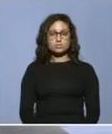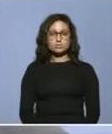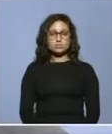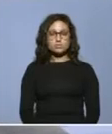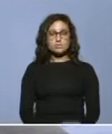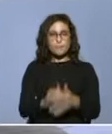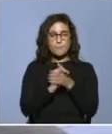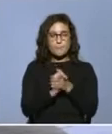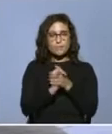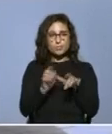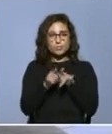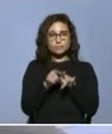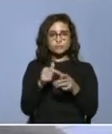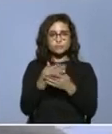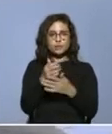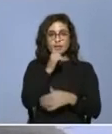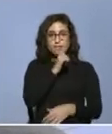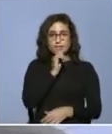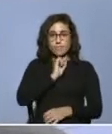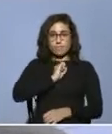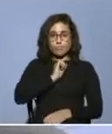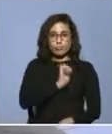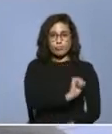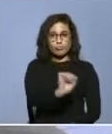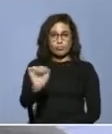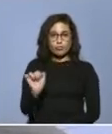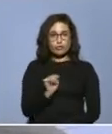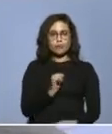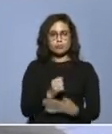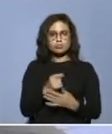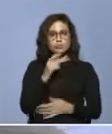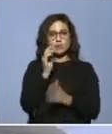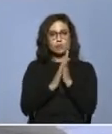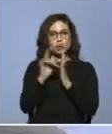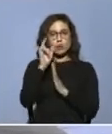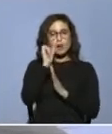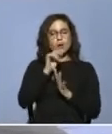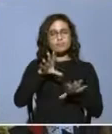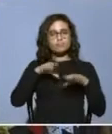Orai, irmãos, para que o meu e vosso sacrifício seja aceito por Deus Pai Todo-Poderoso.